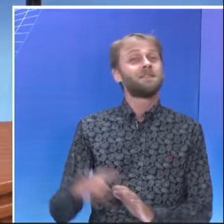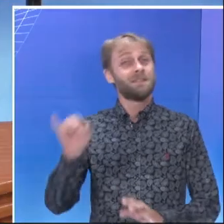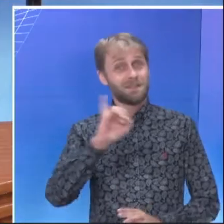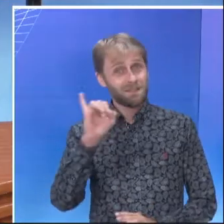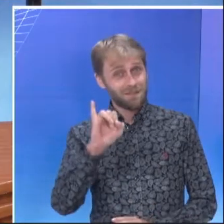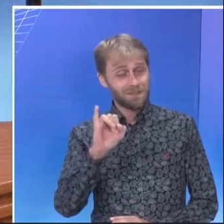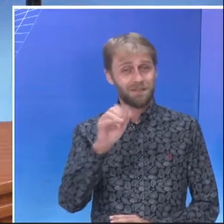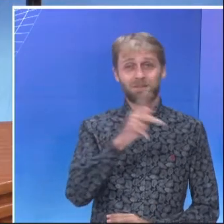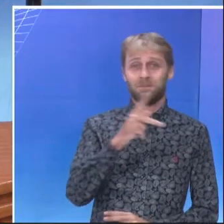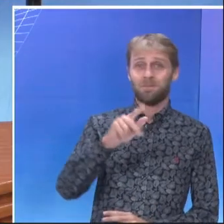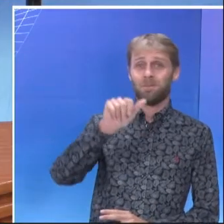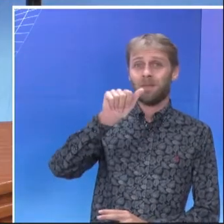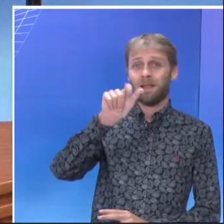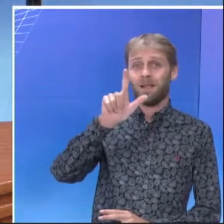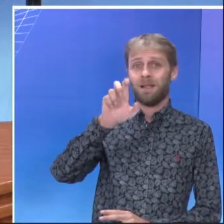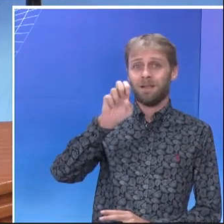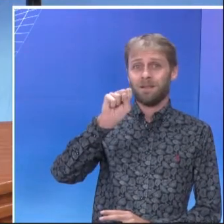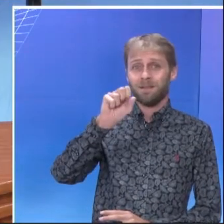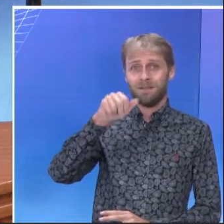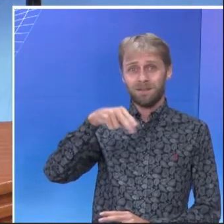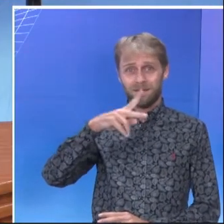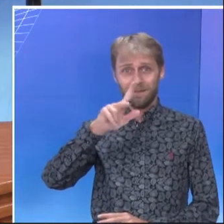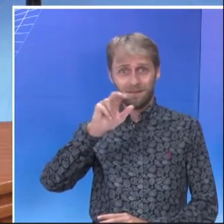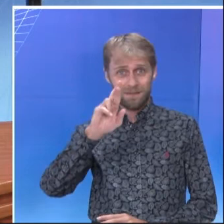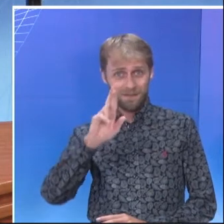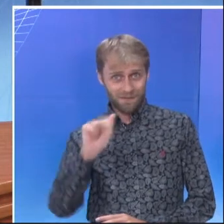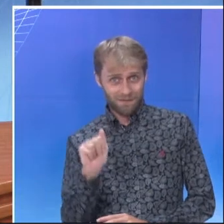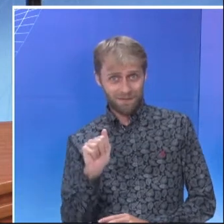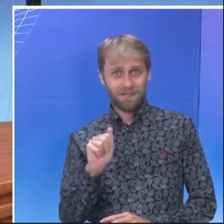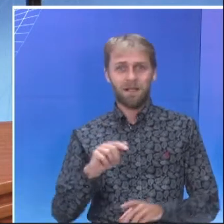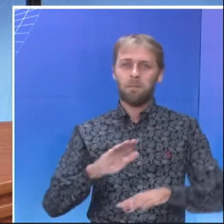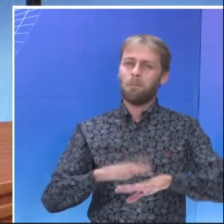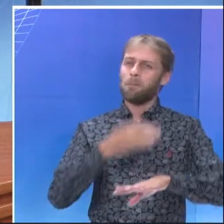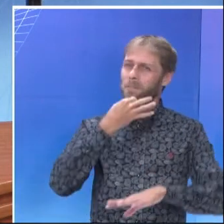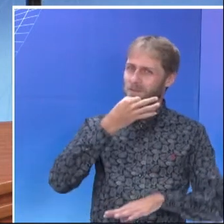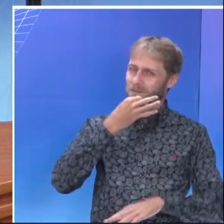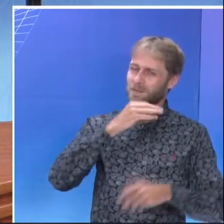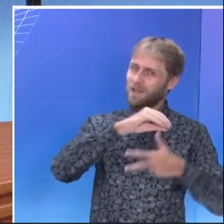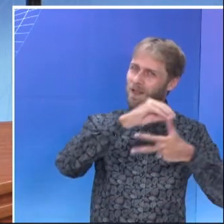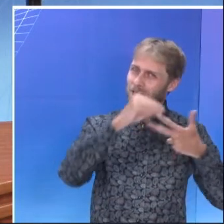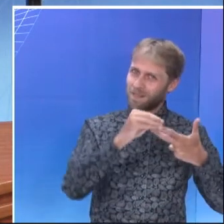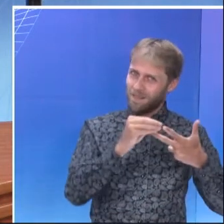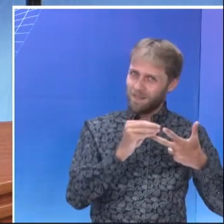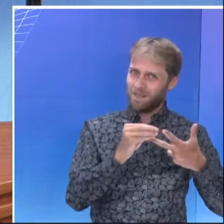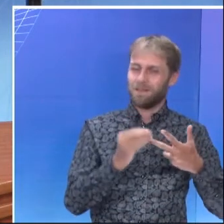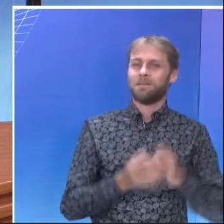Olá, sou a professora Alessandra Quirino e estou aqui com mais uma dica para o Tô no Enem. Vamos lá?